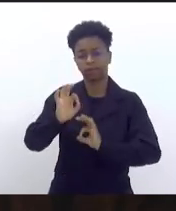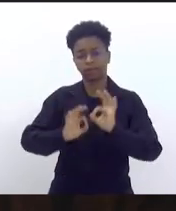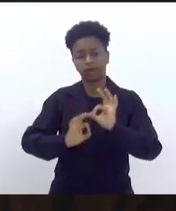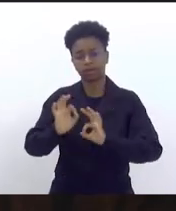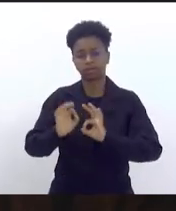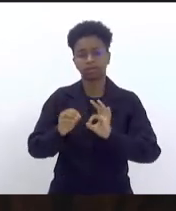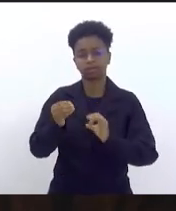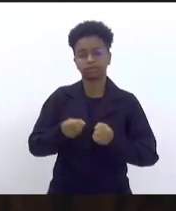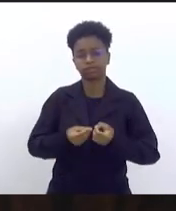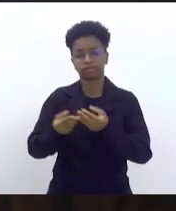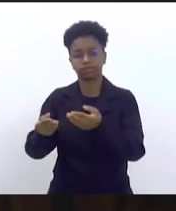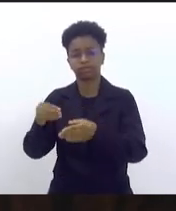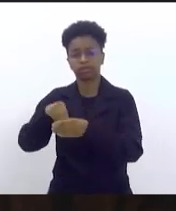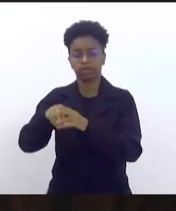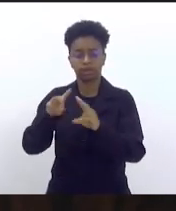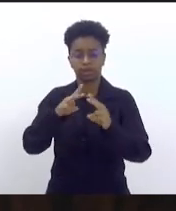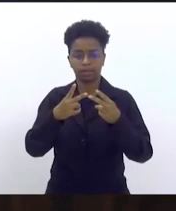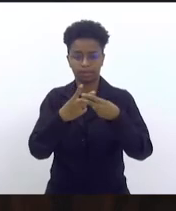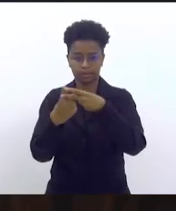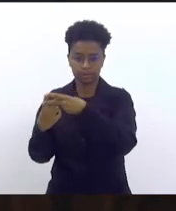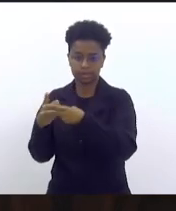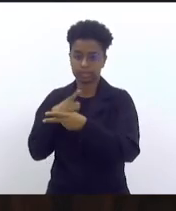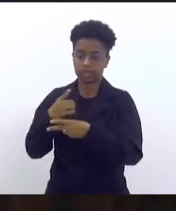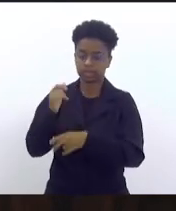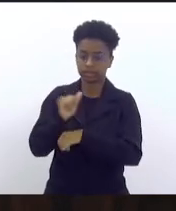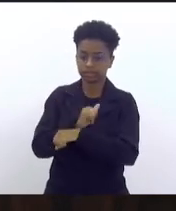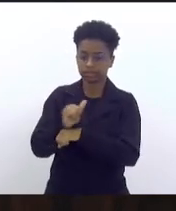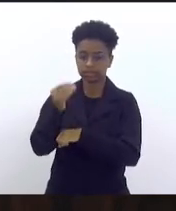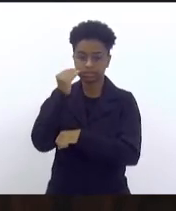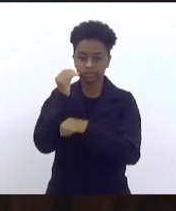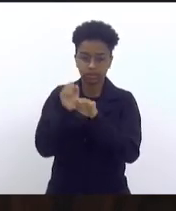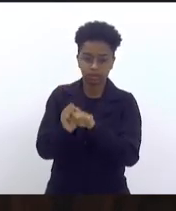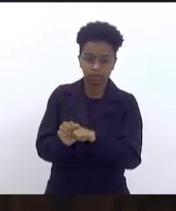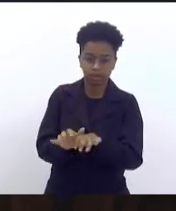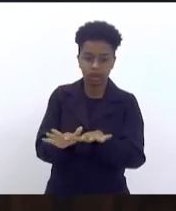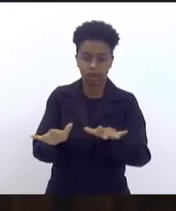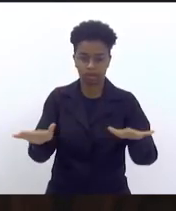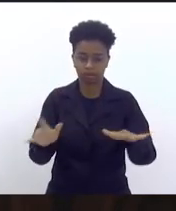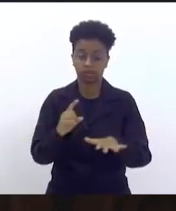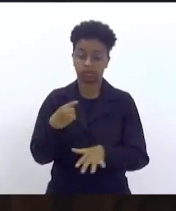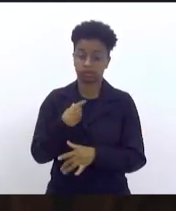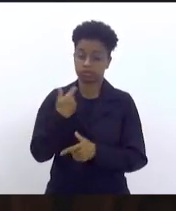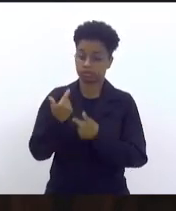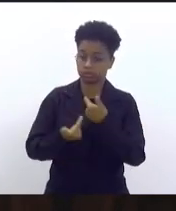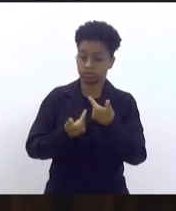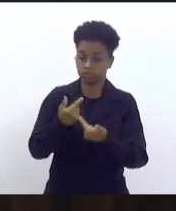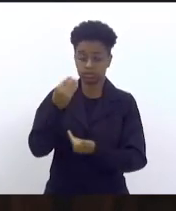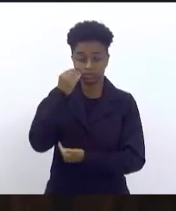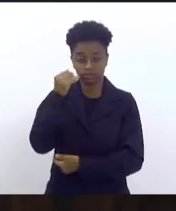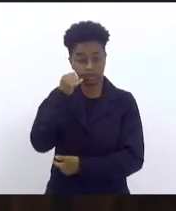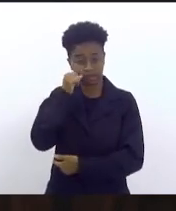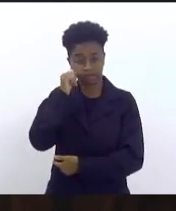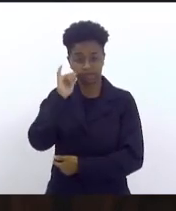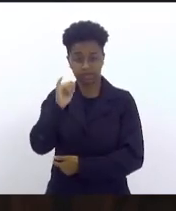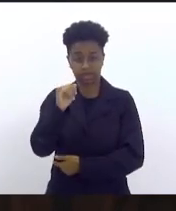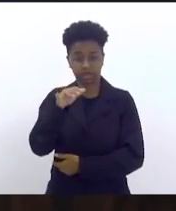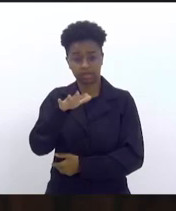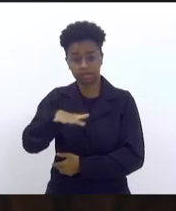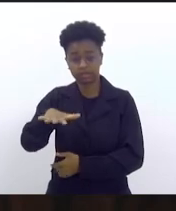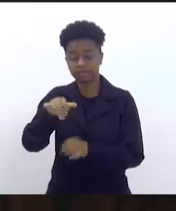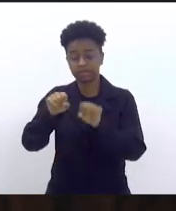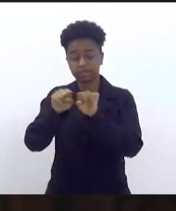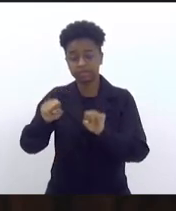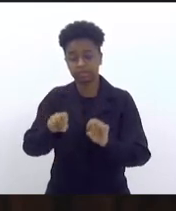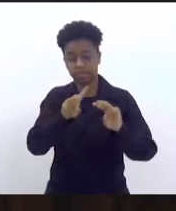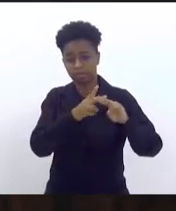popularizar expandir fazer chegar aos usuários nós estamos trabalhando para impedir que o sistema prisional não seja